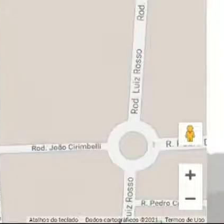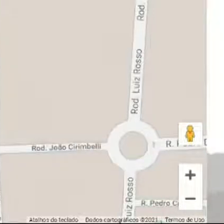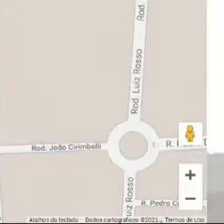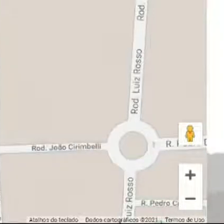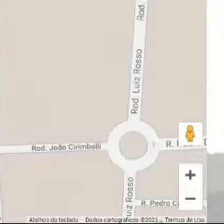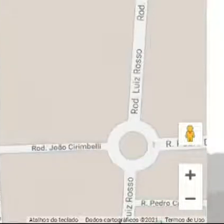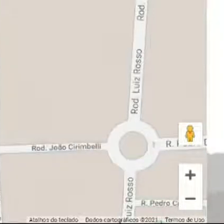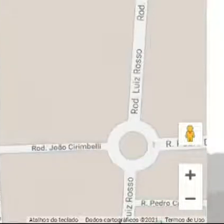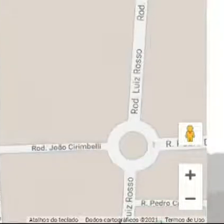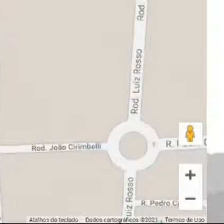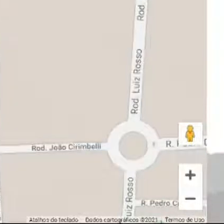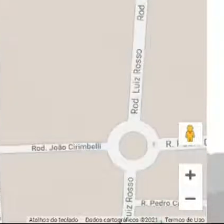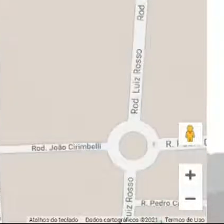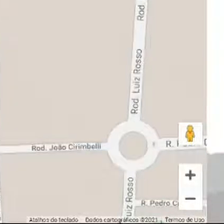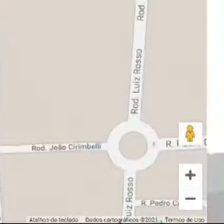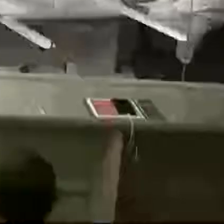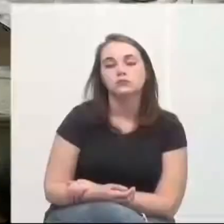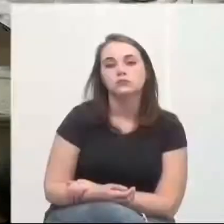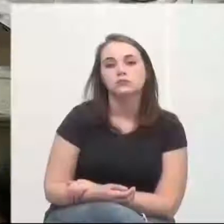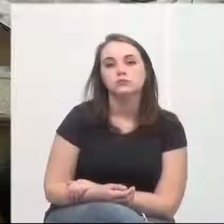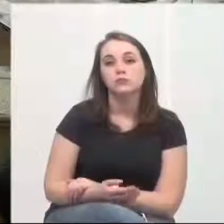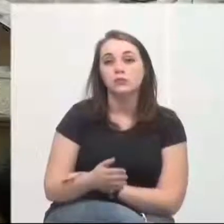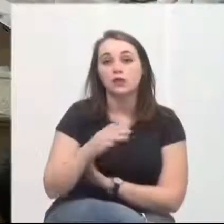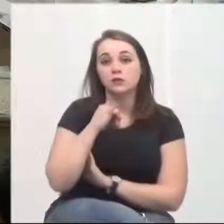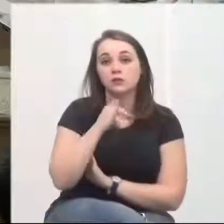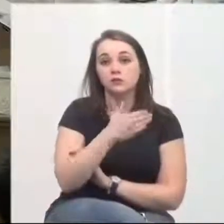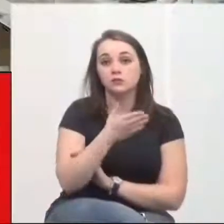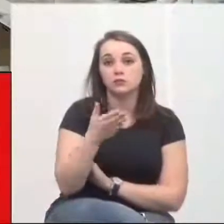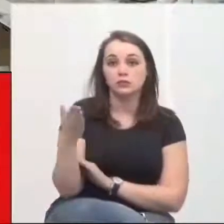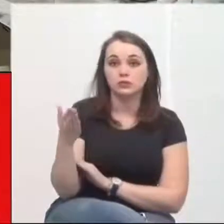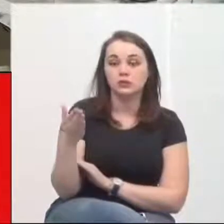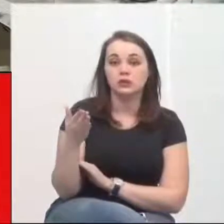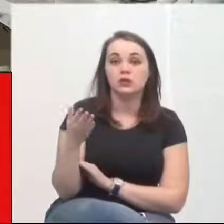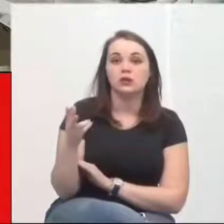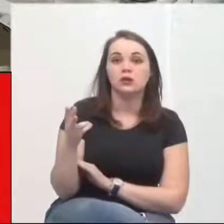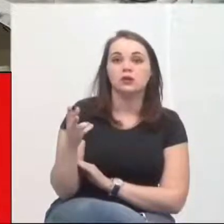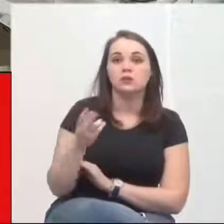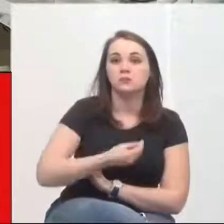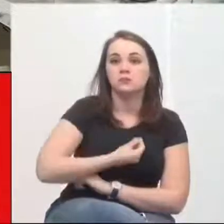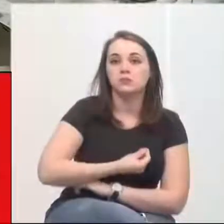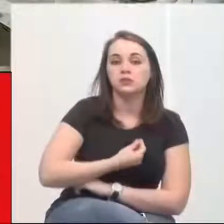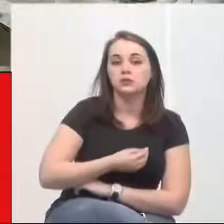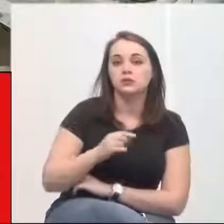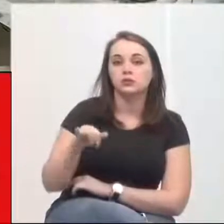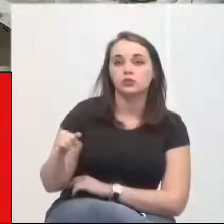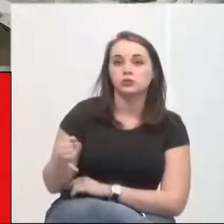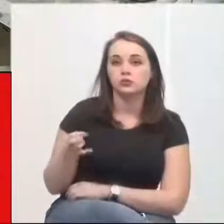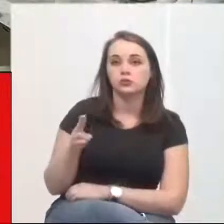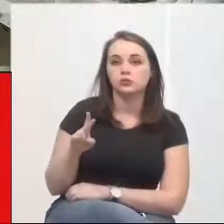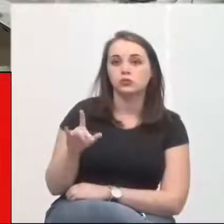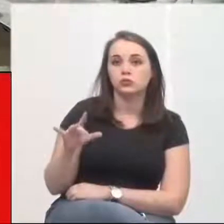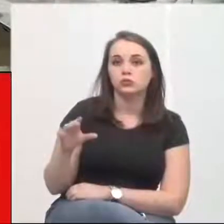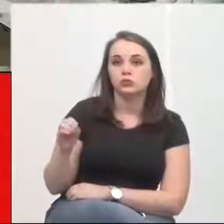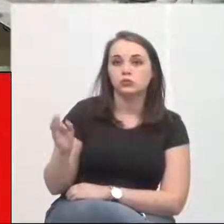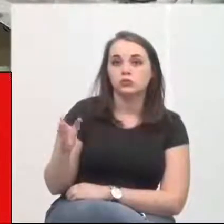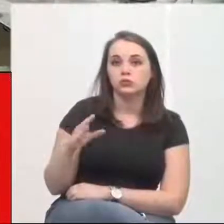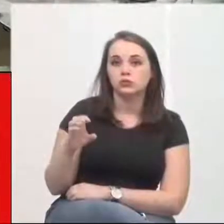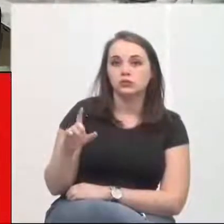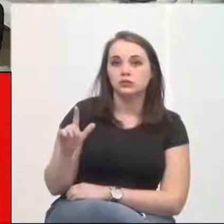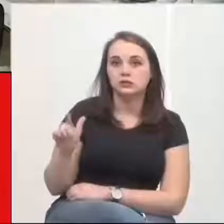Comunico aos senhores vereadores a presença do senhor Júlio César, primeiro suplente de vereador da nossa querida cidade de Garopaba, Partido